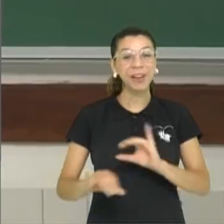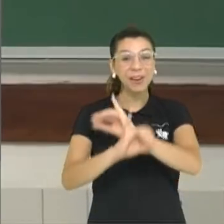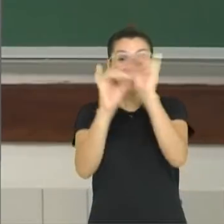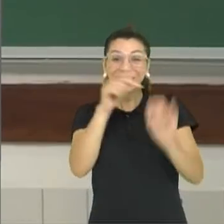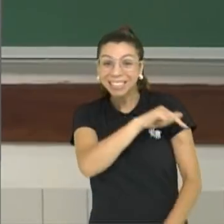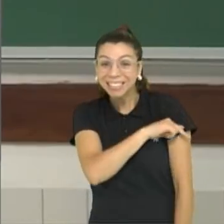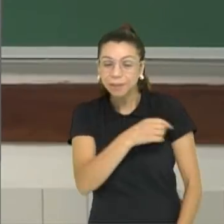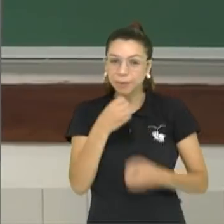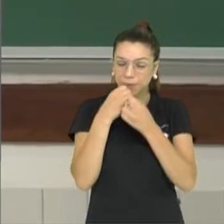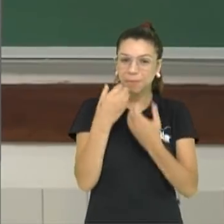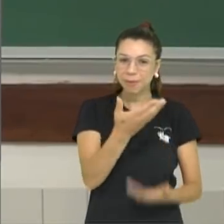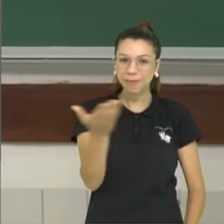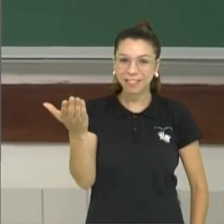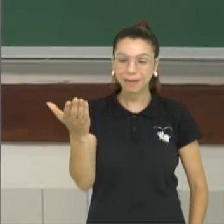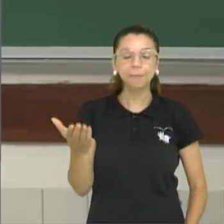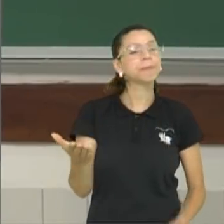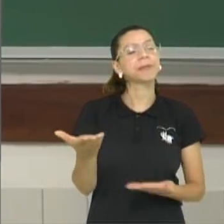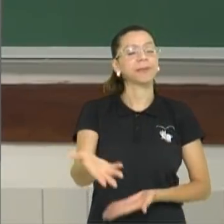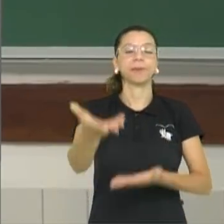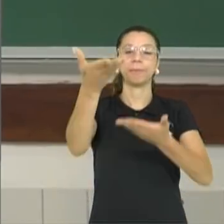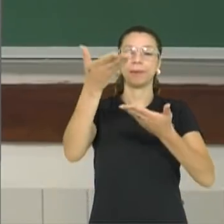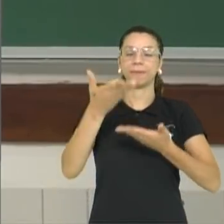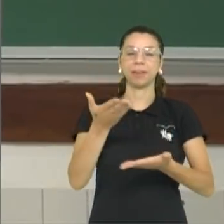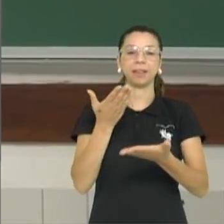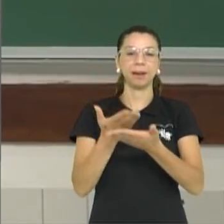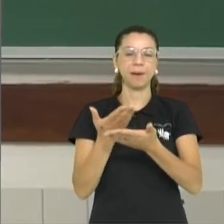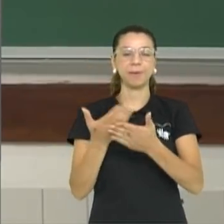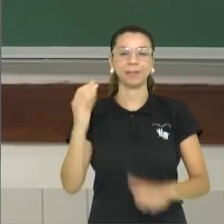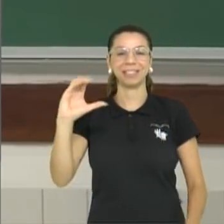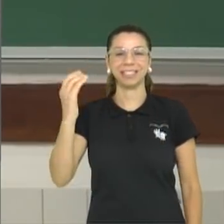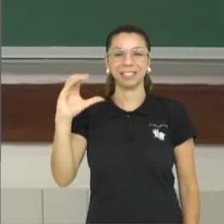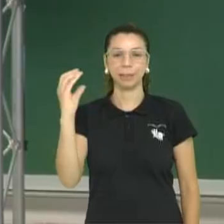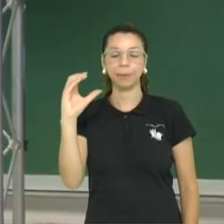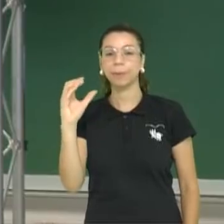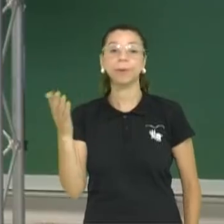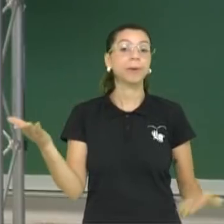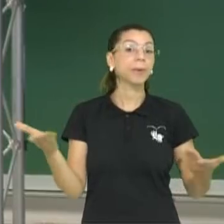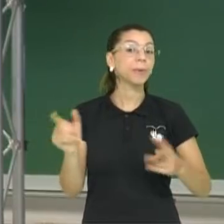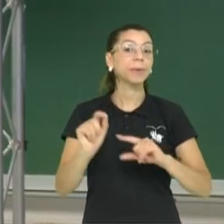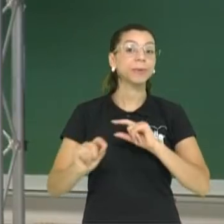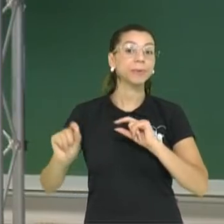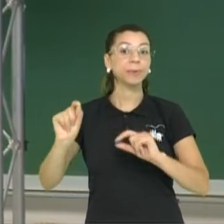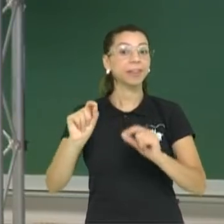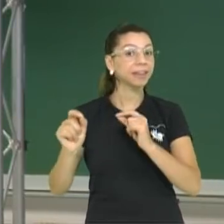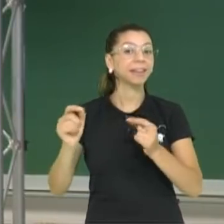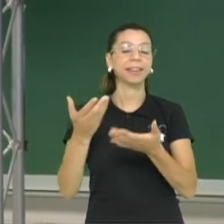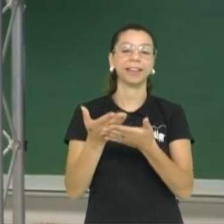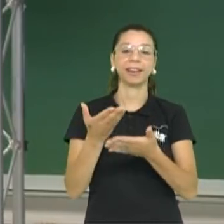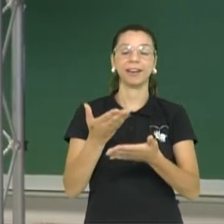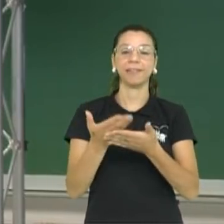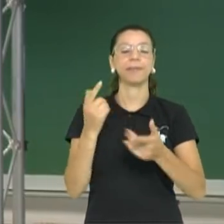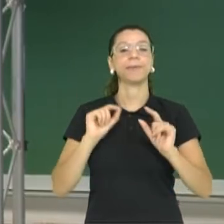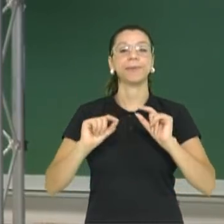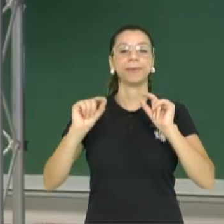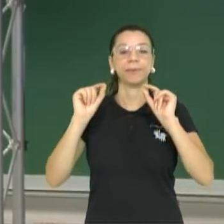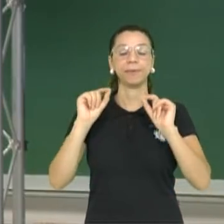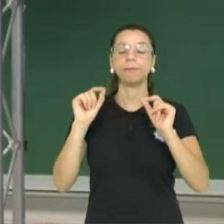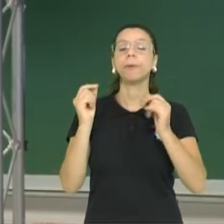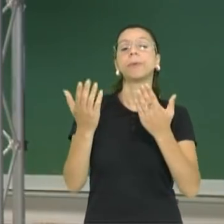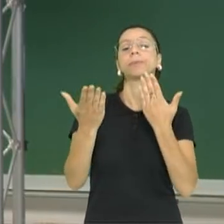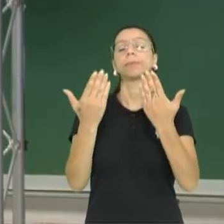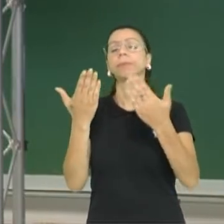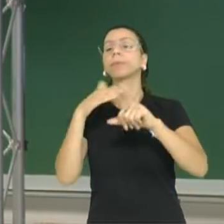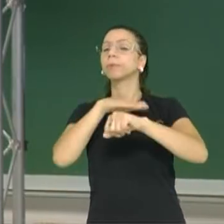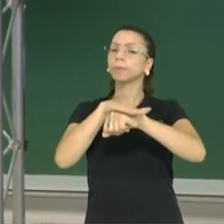Olá, sétimo ano, tudo bom com vocês? Sejam bem-vindos a mais uma aula de ciências. E hoje, na nossa aula, nós vamos conversar,